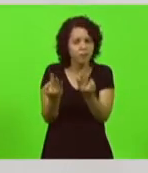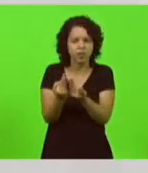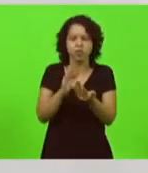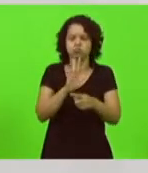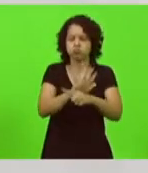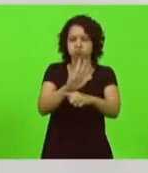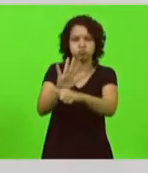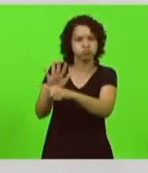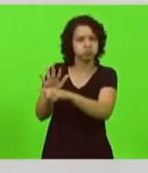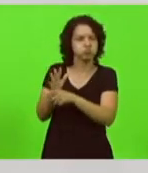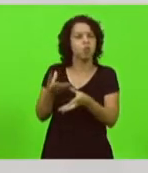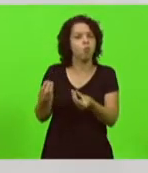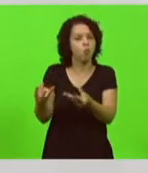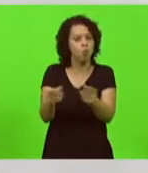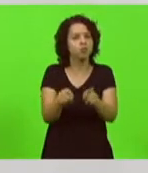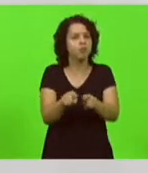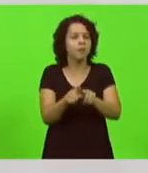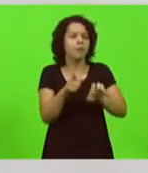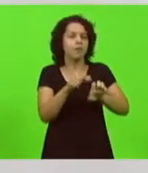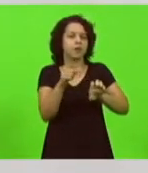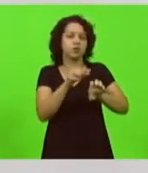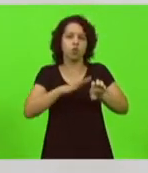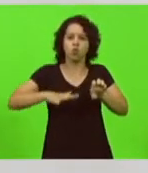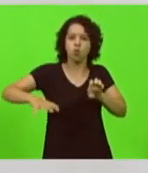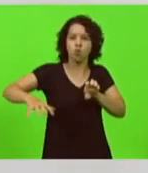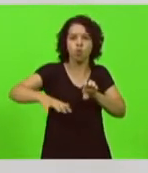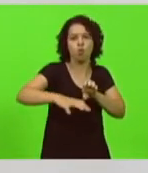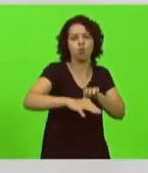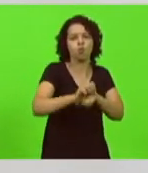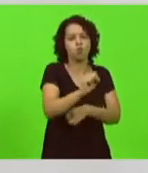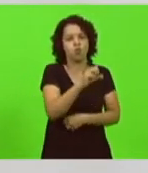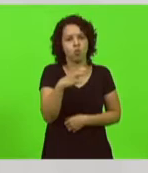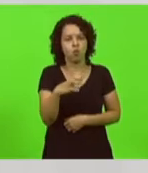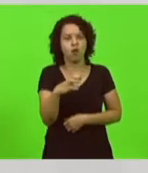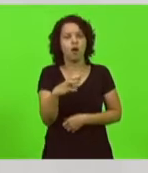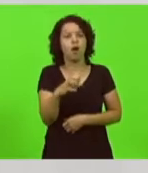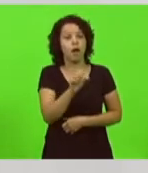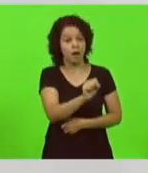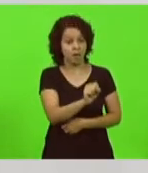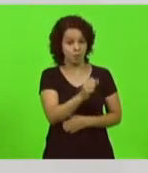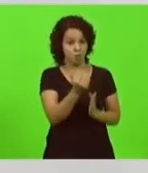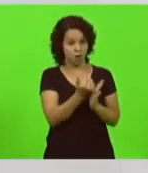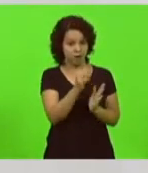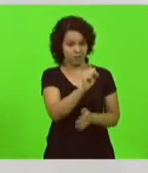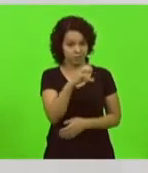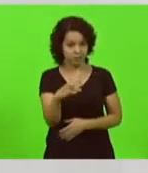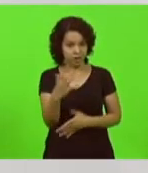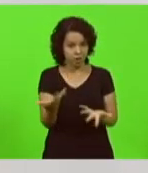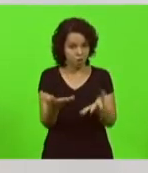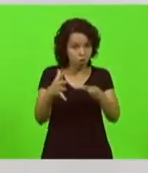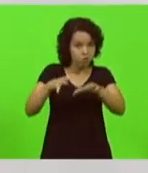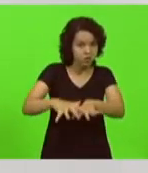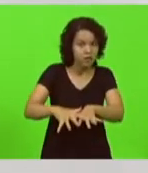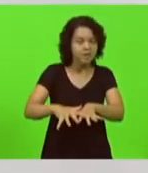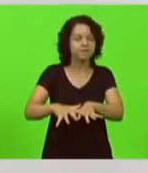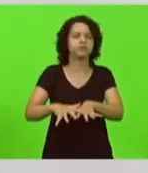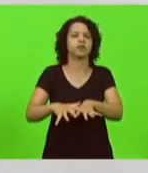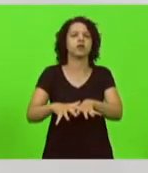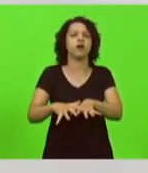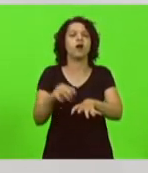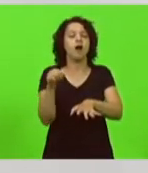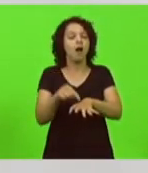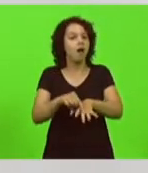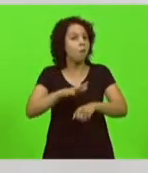todas as regiões do Estado de Santa Catarina. O SC Mais Inclusiva se concretizou no maior investimento